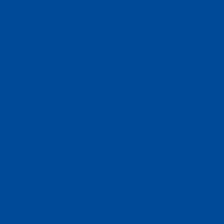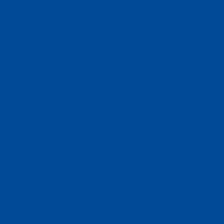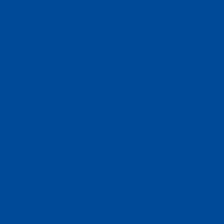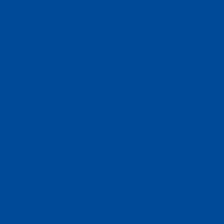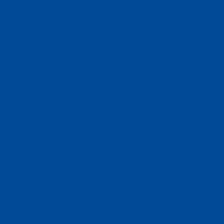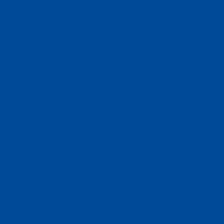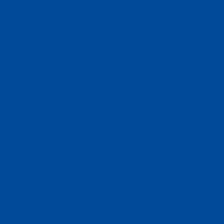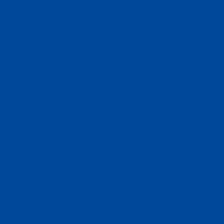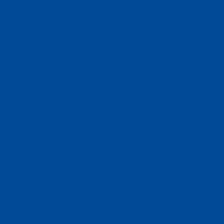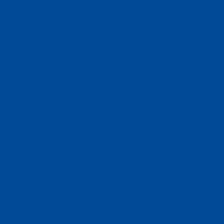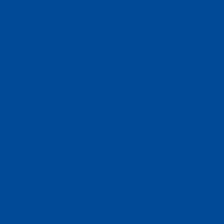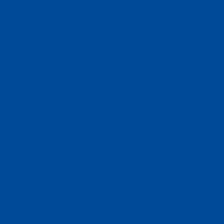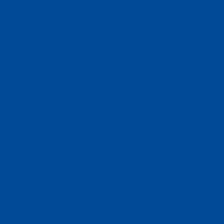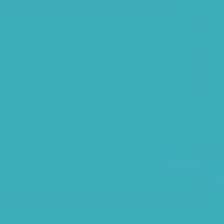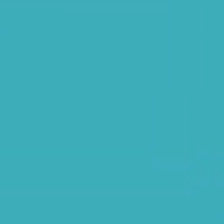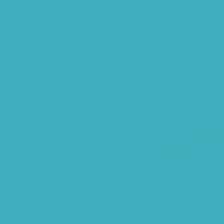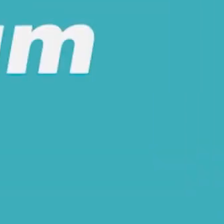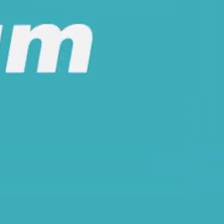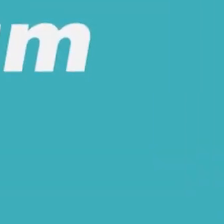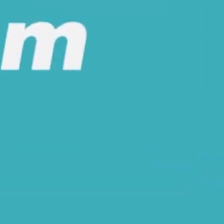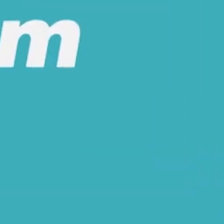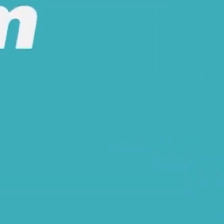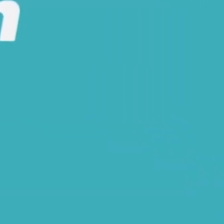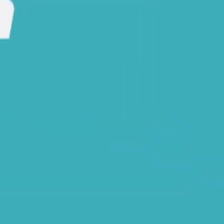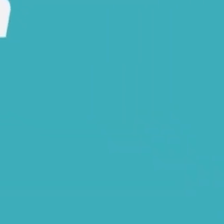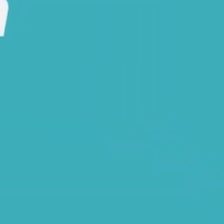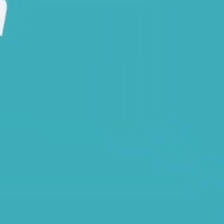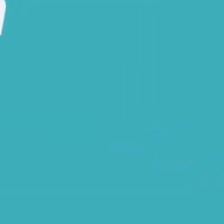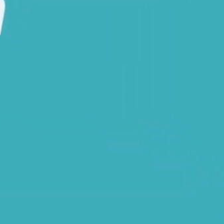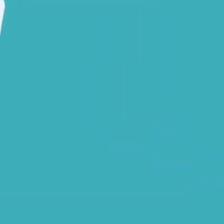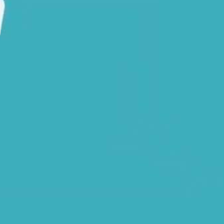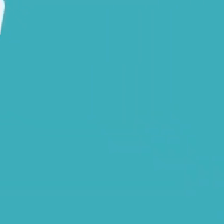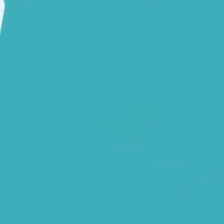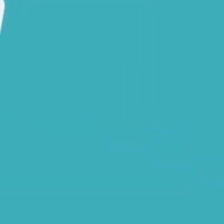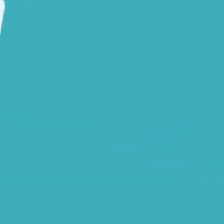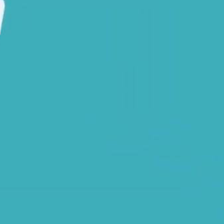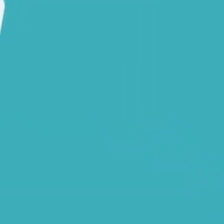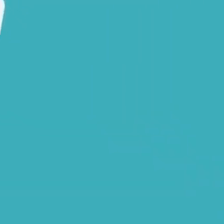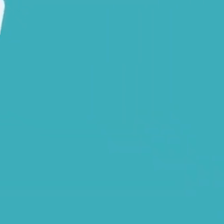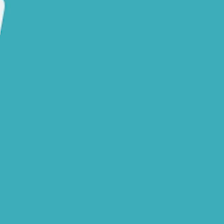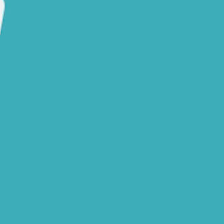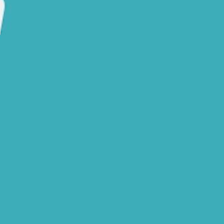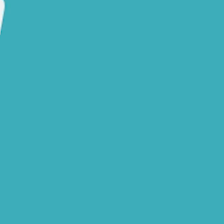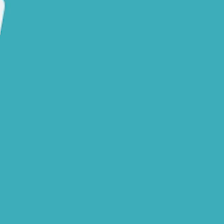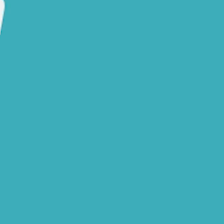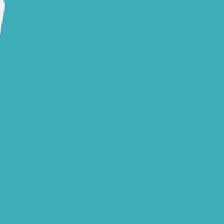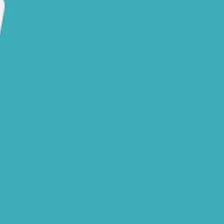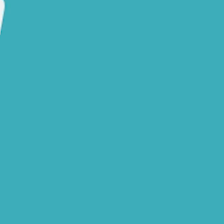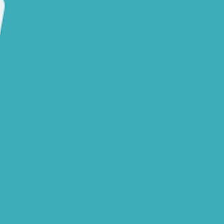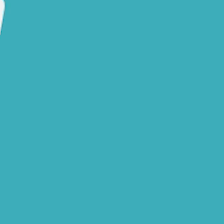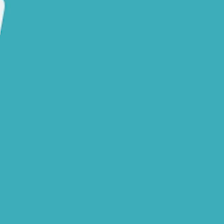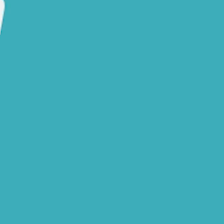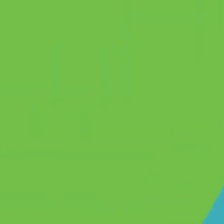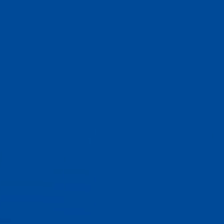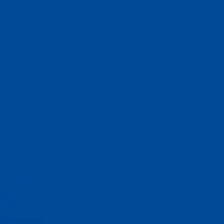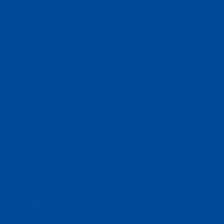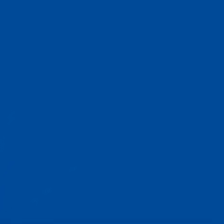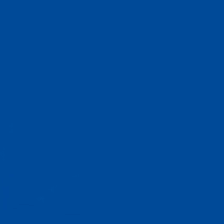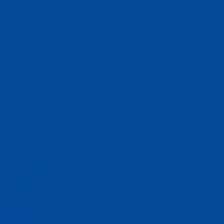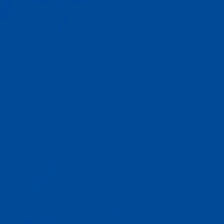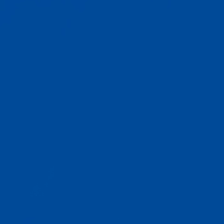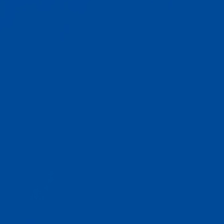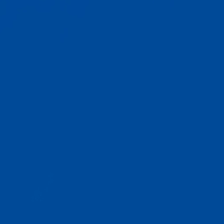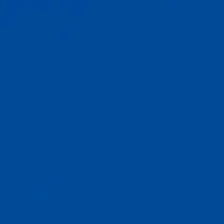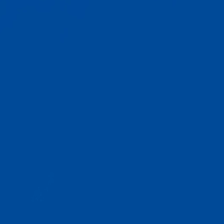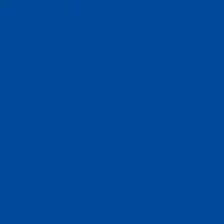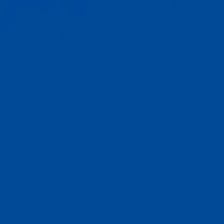ser destinado e gerar o DARF para pagamento. Você pode ajudar sem gastar nenhum centavo. Como a destinação é sobre o valor do imposto devido,